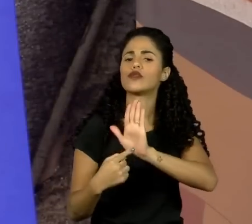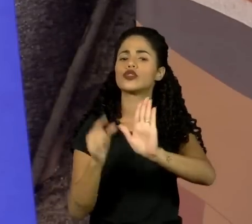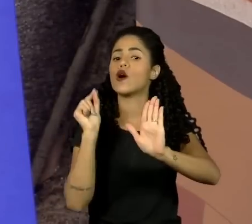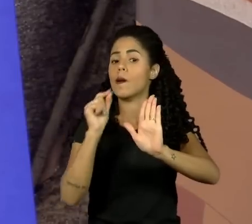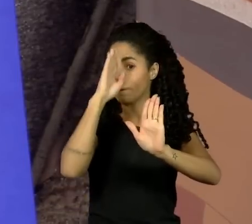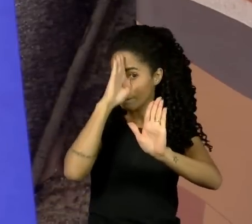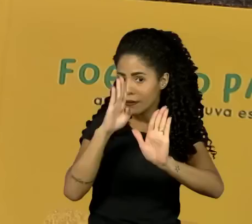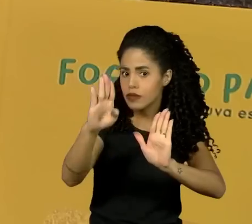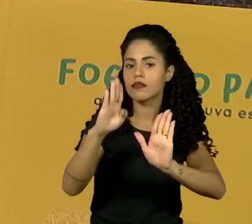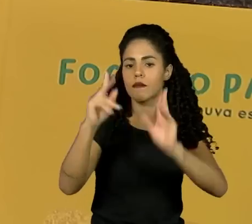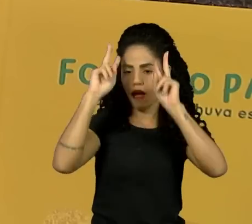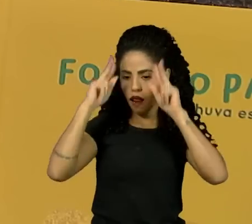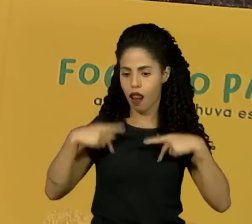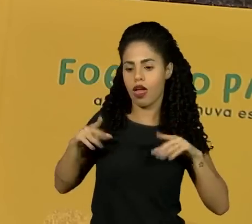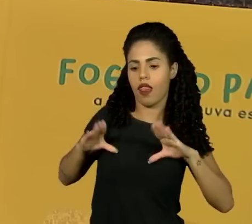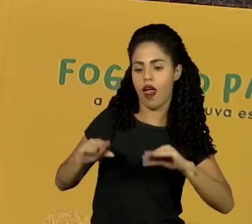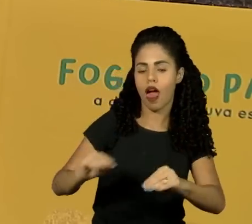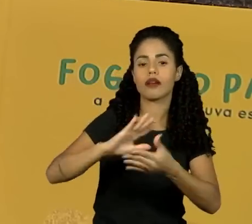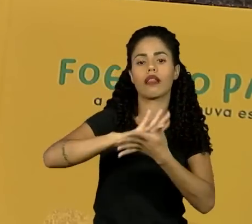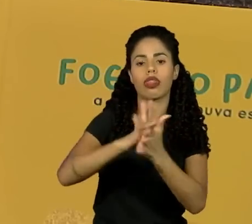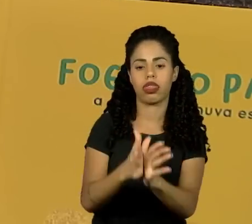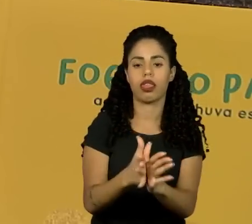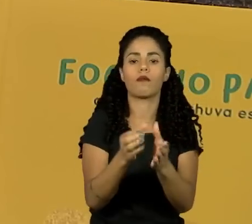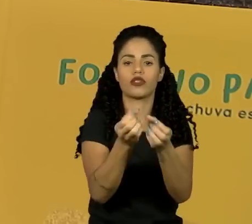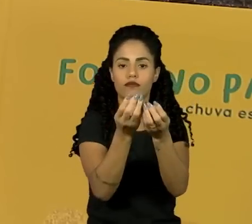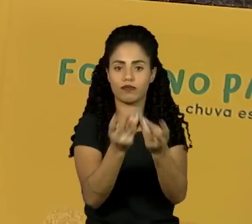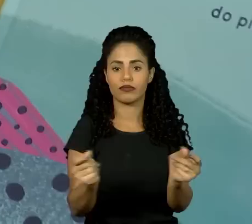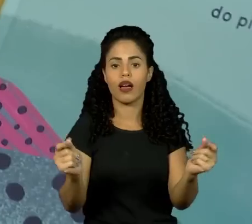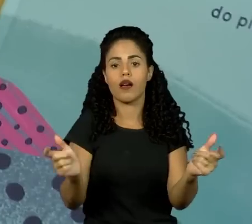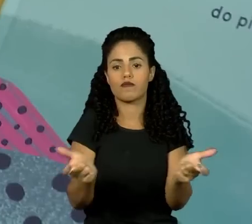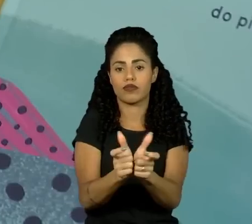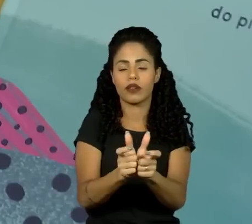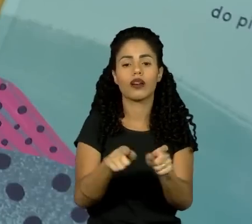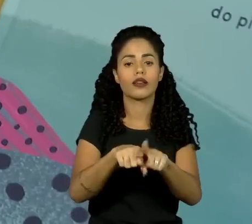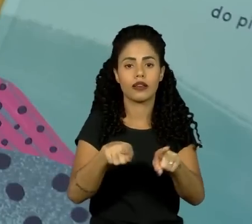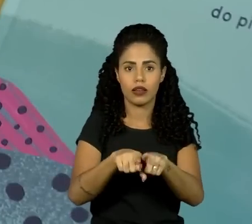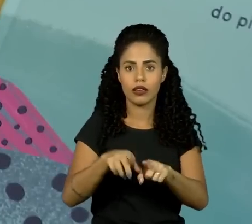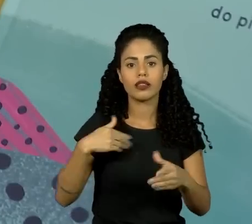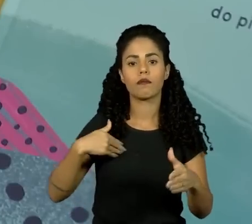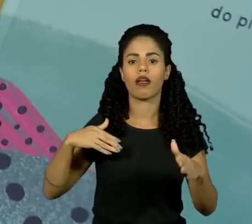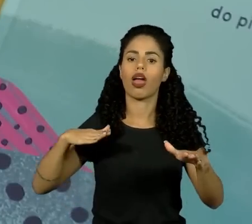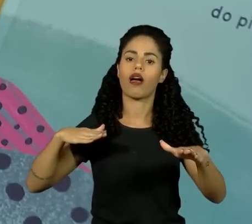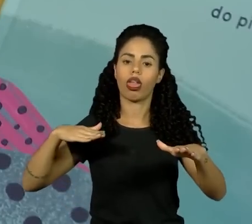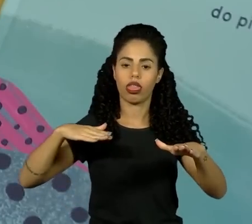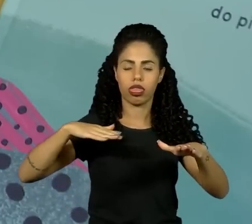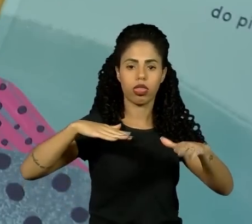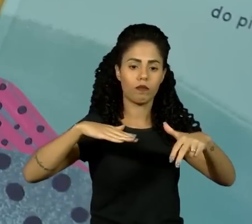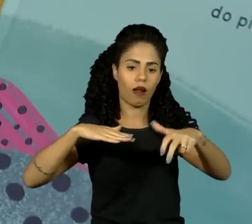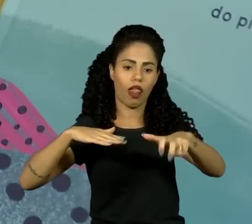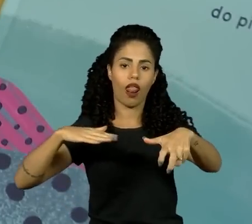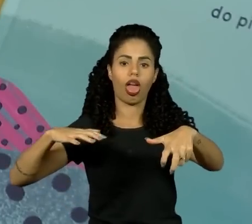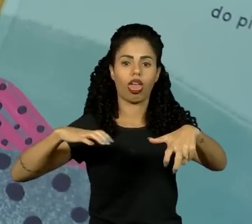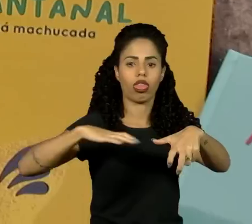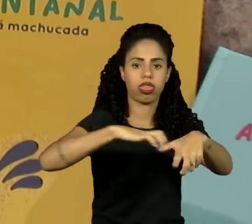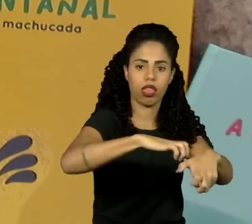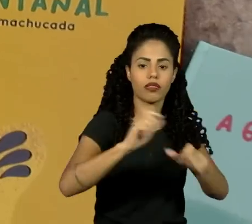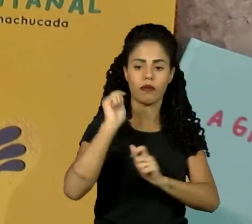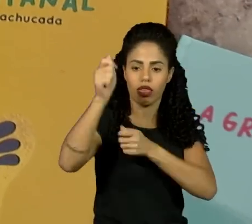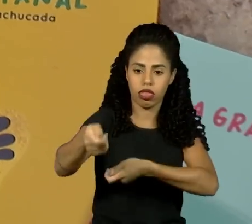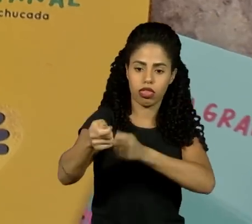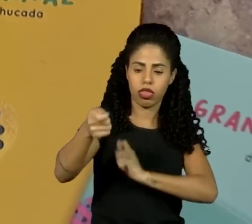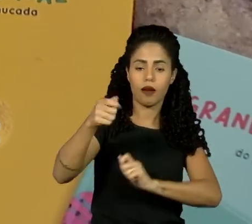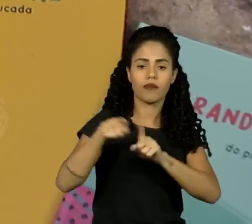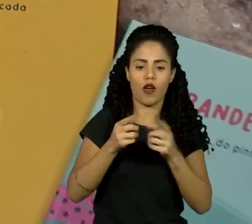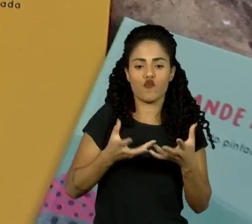principais ações humanas que ameaçam os animais do bioma, como atropelamentos, caça ilegal, pesca predatória, secas